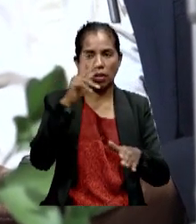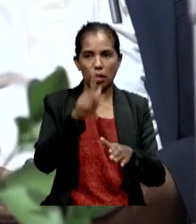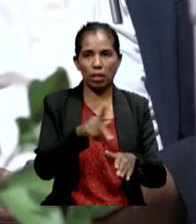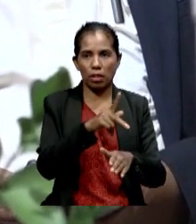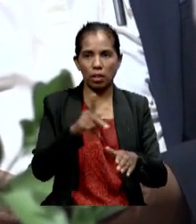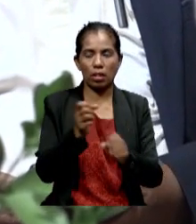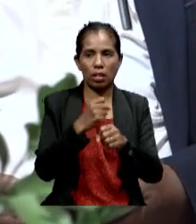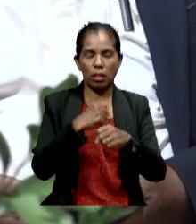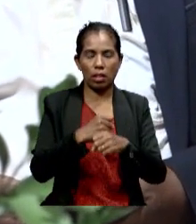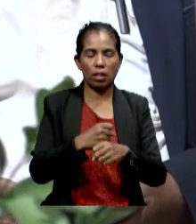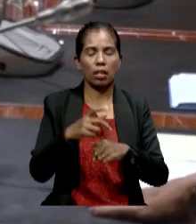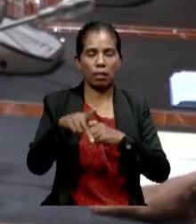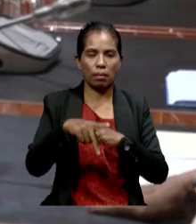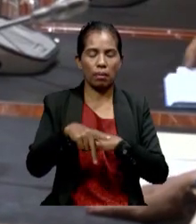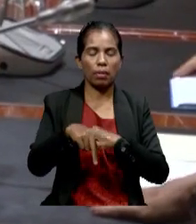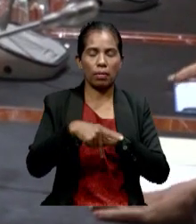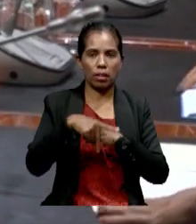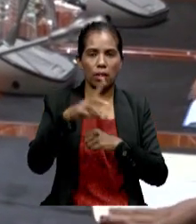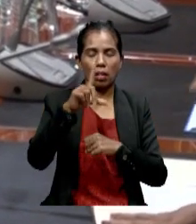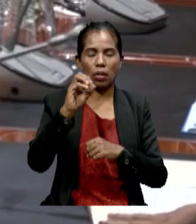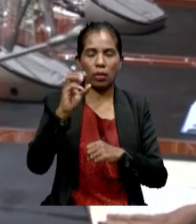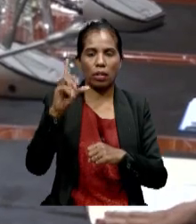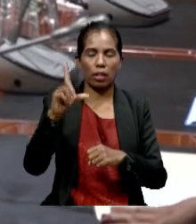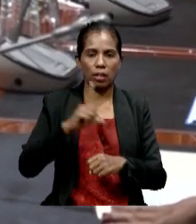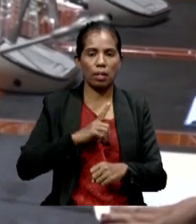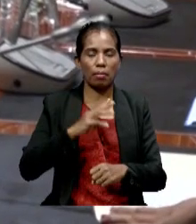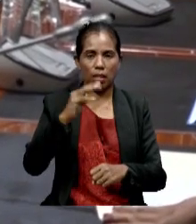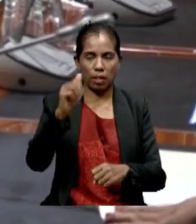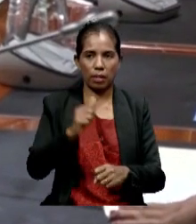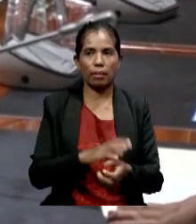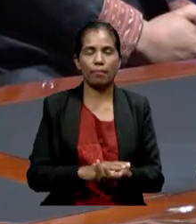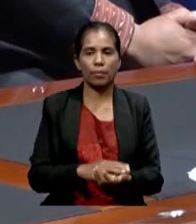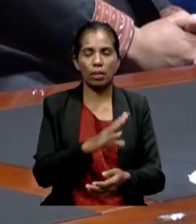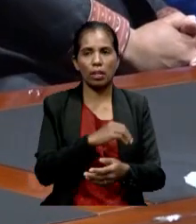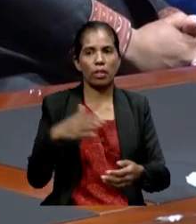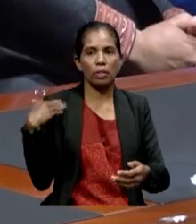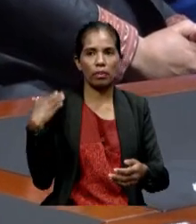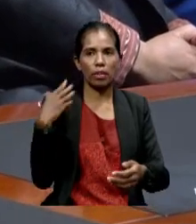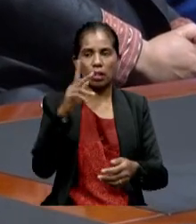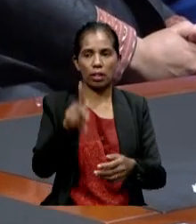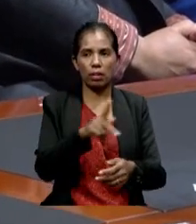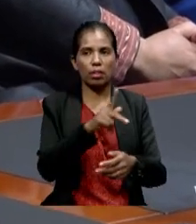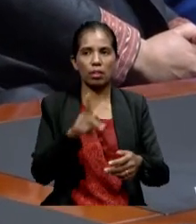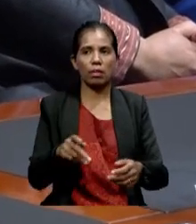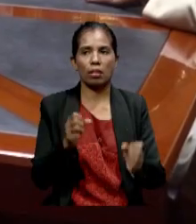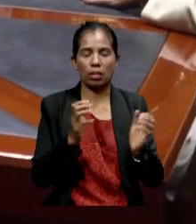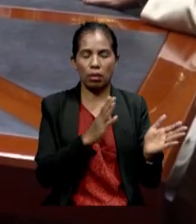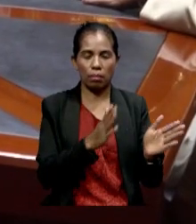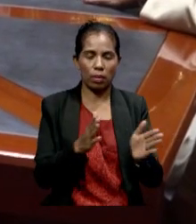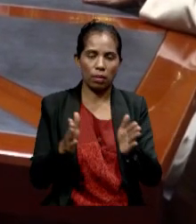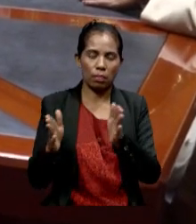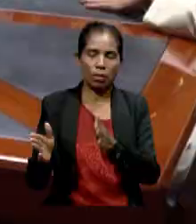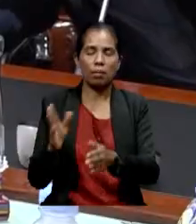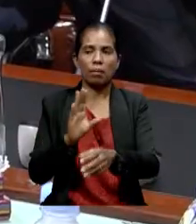se realiza e a paróquia Lolotoe, Diocese Maliana. Livros de Jornada Nacional de Juventude Católica ne atu promove paz